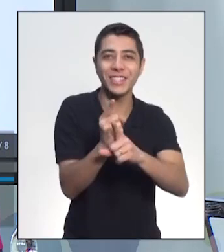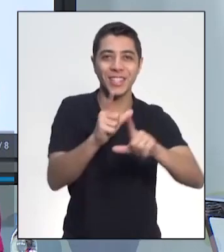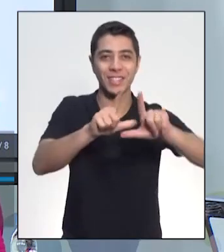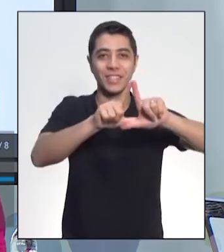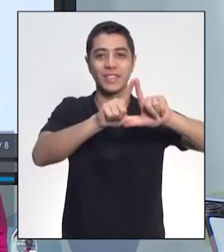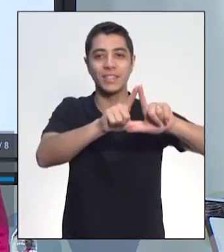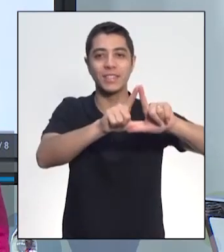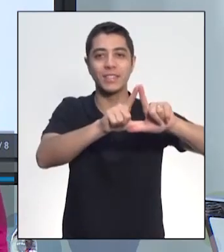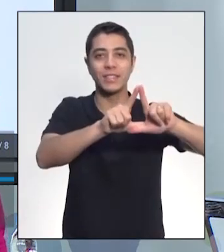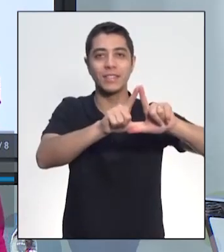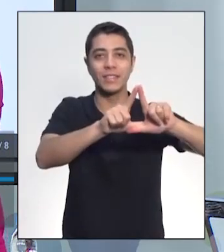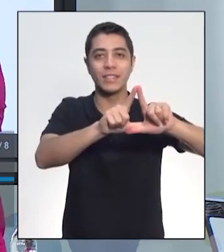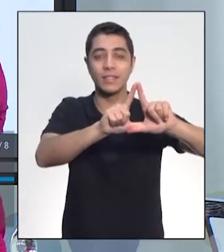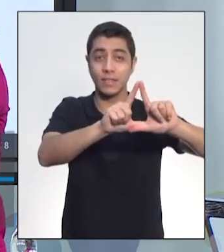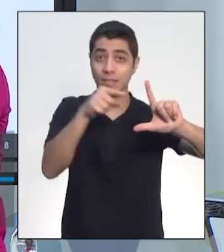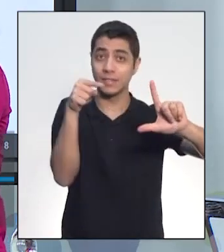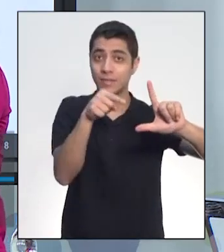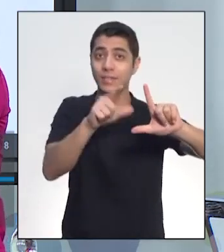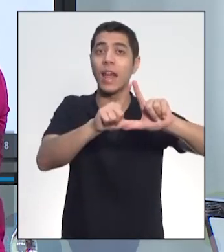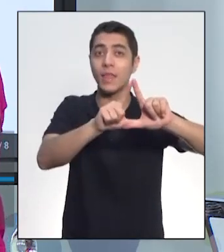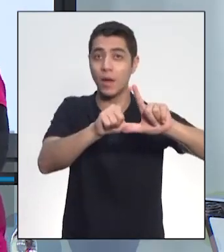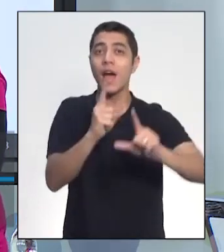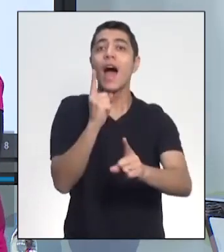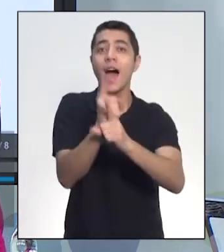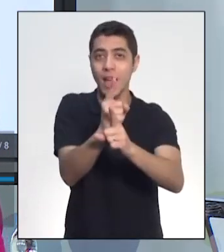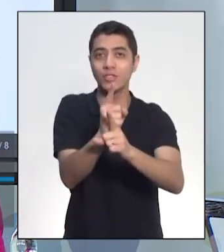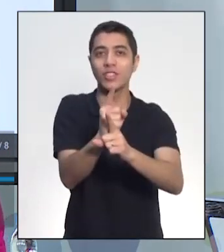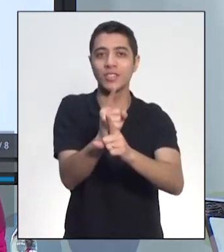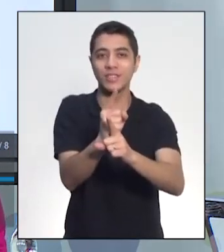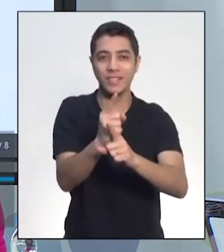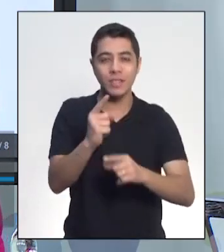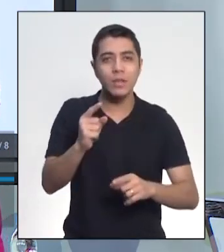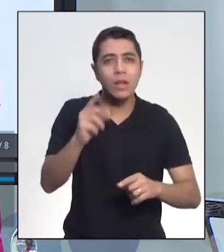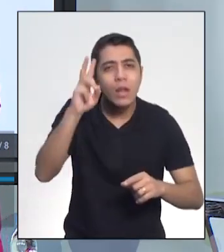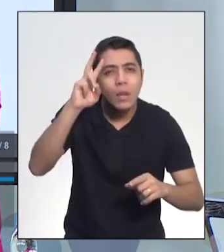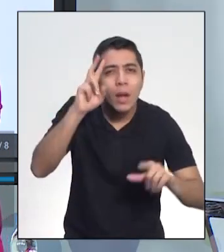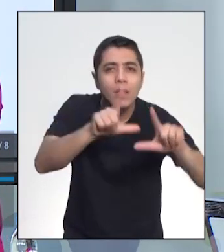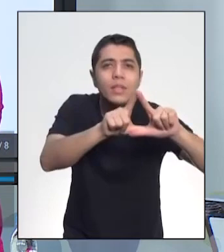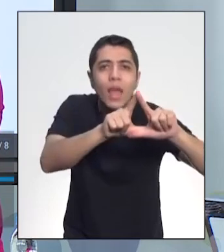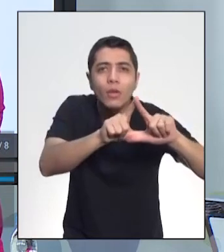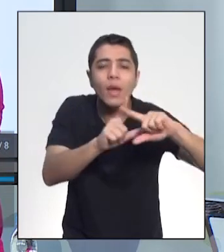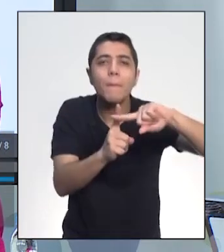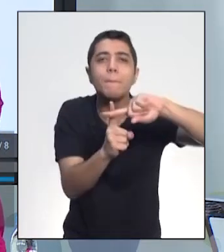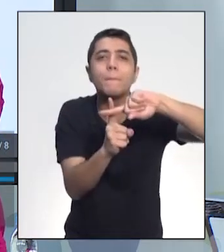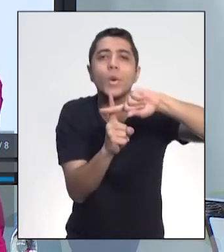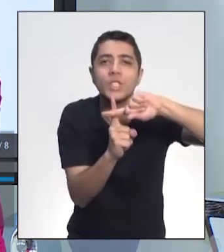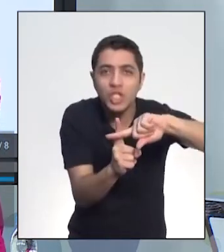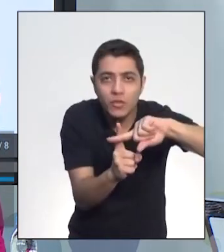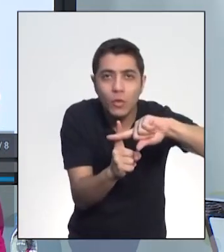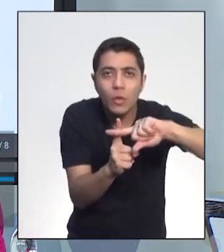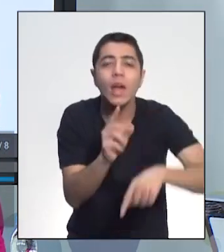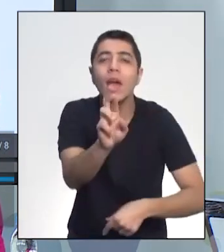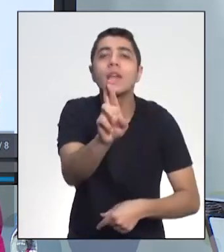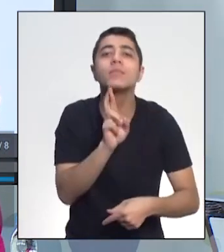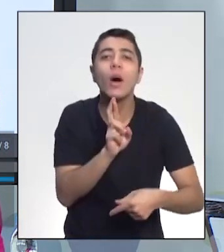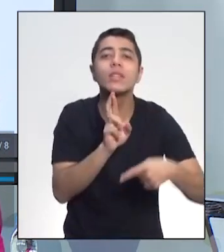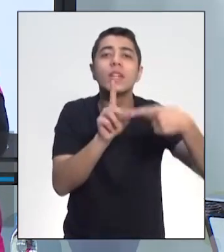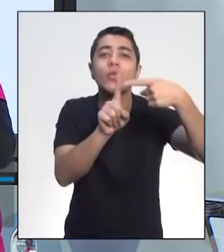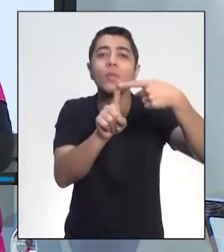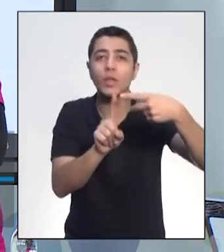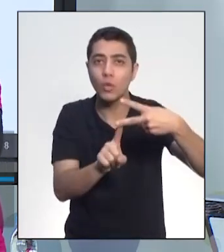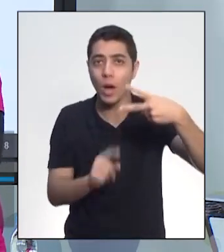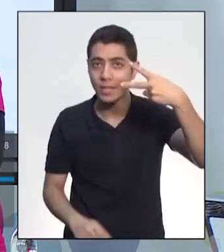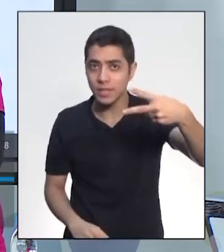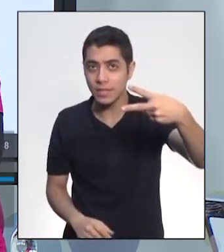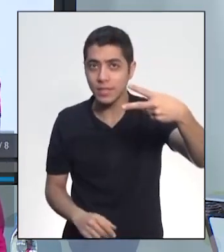Lembra, se o delta é positivo, encontro duas respostas. Se o delta for zero, uma resposta. Se o delta for negativo,